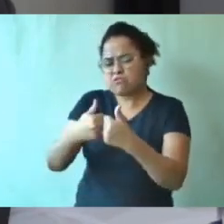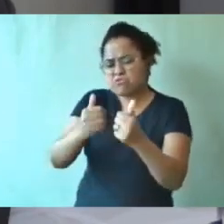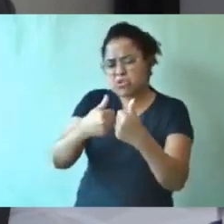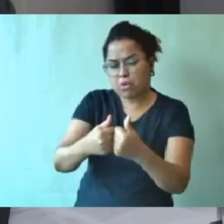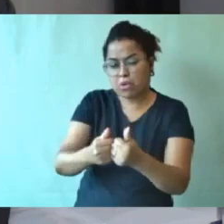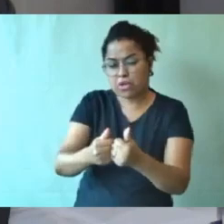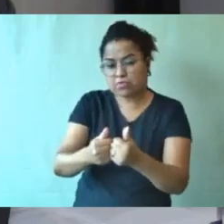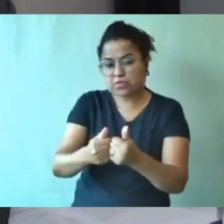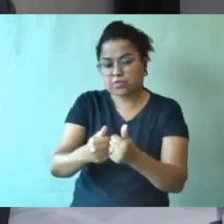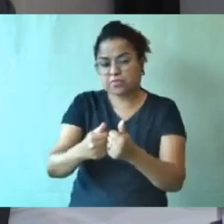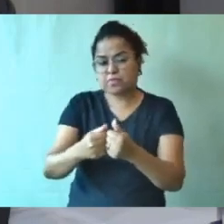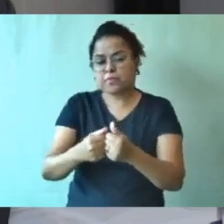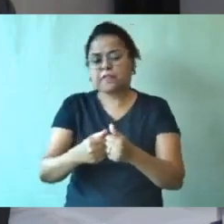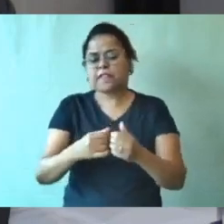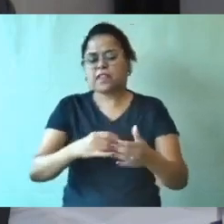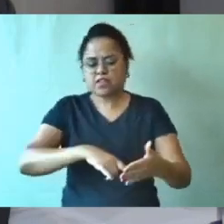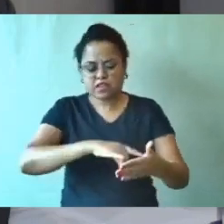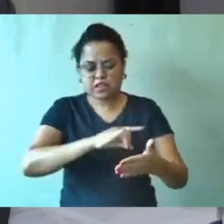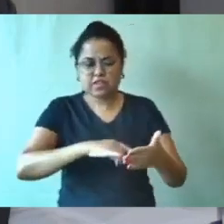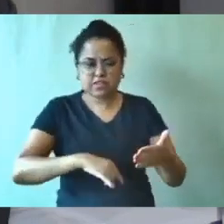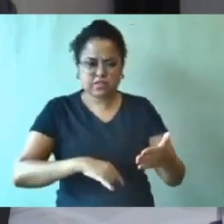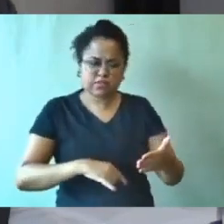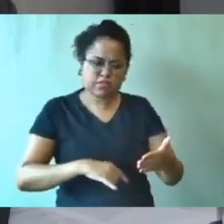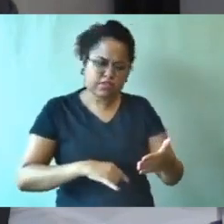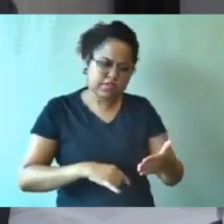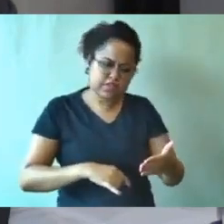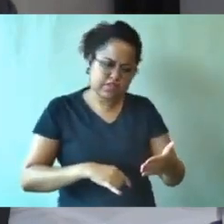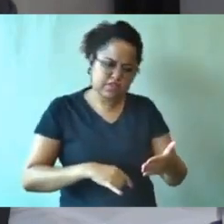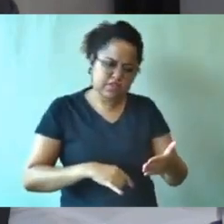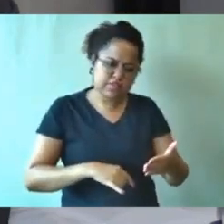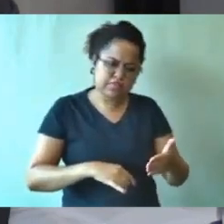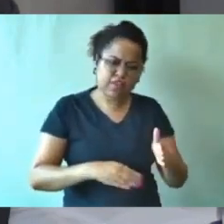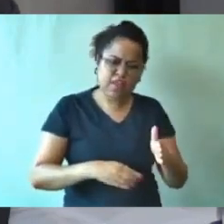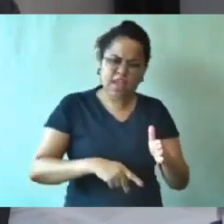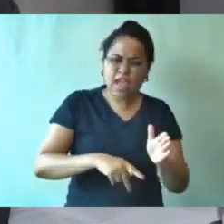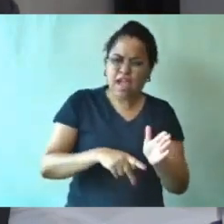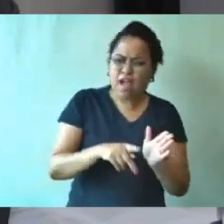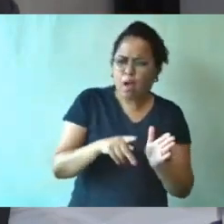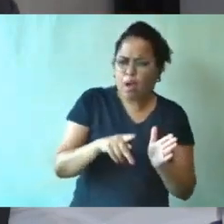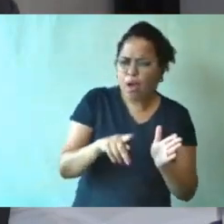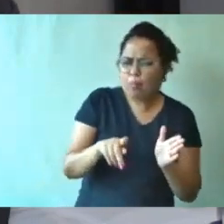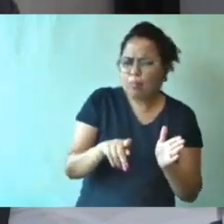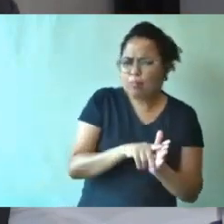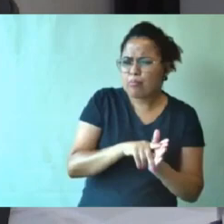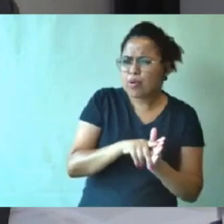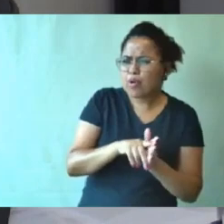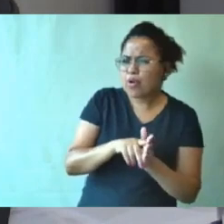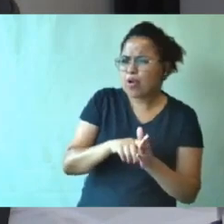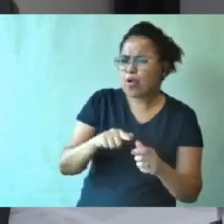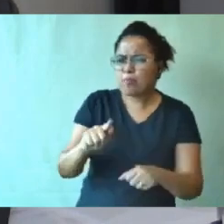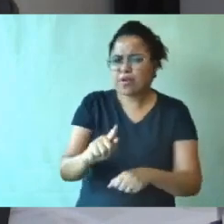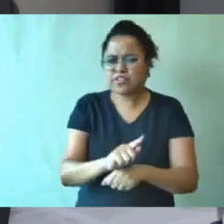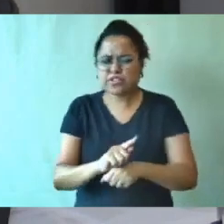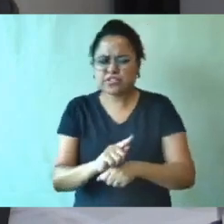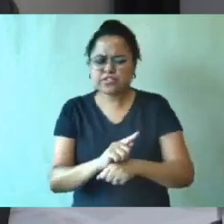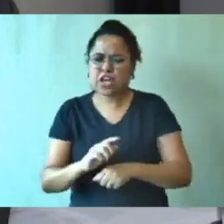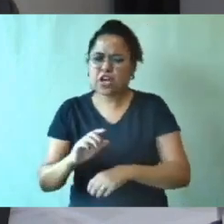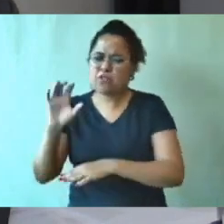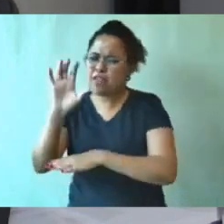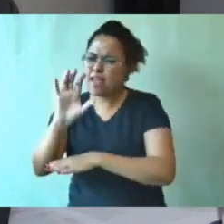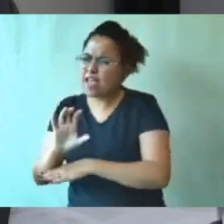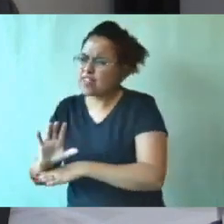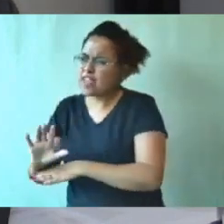nesse contrato, quando a própria gestão das regiões territoriais, né,